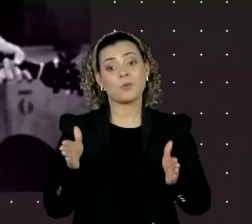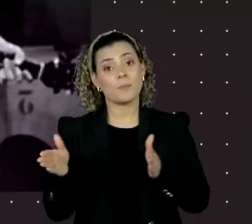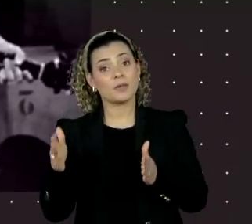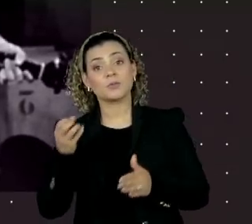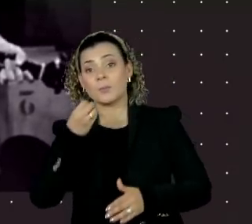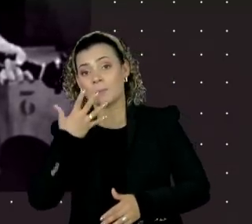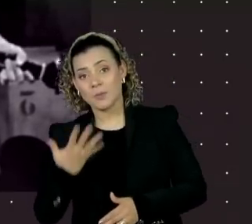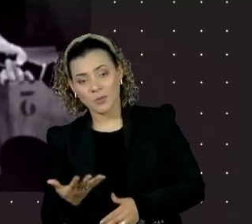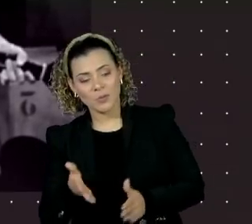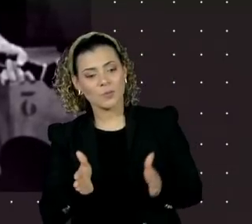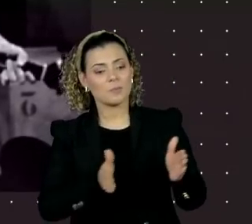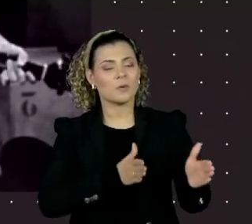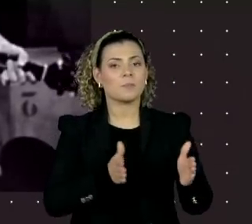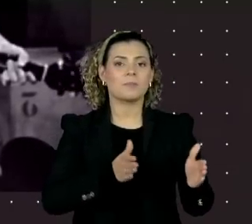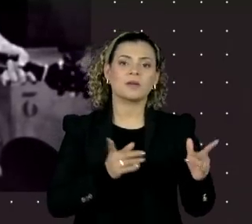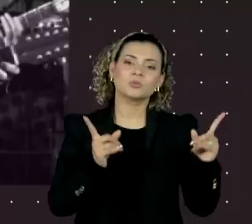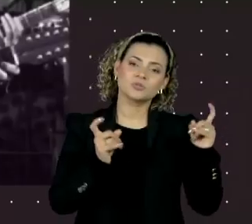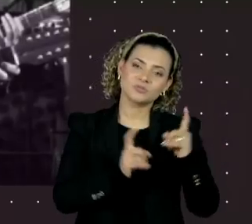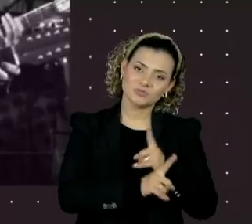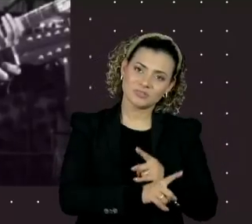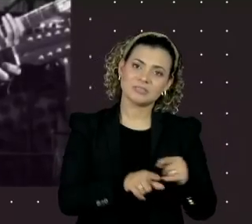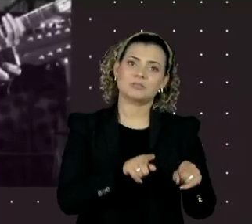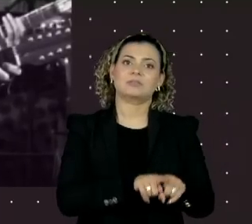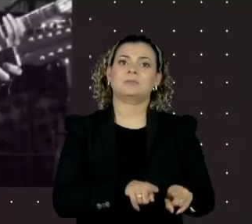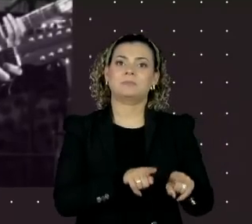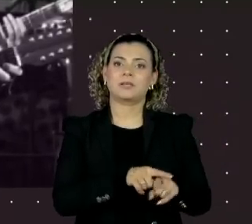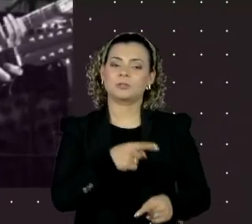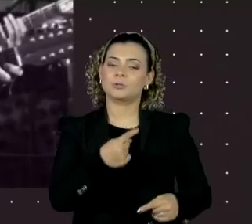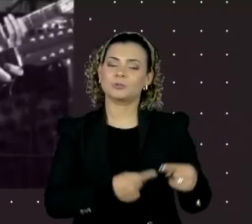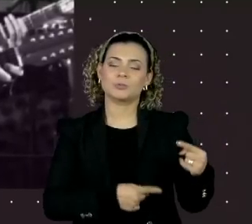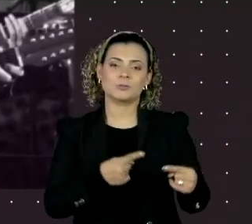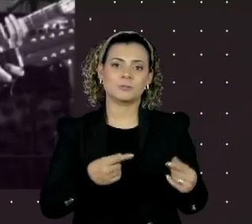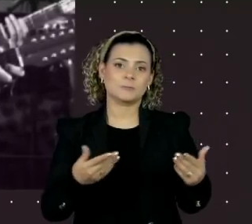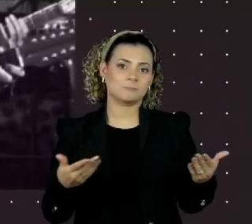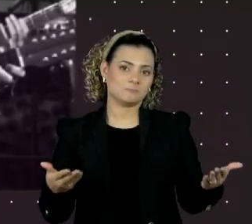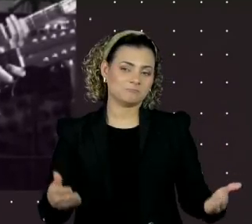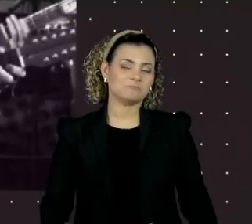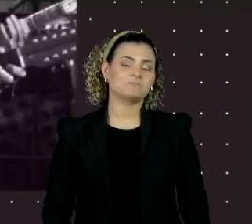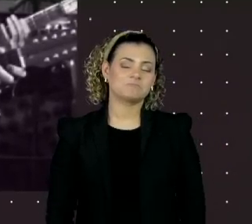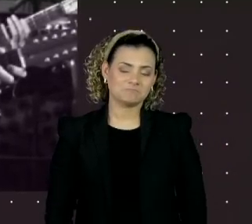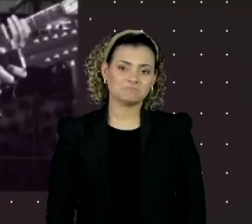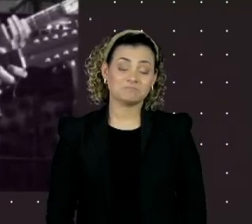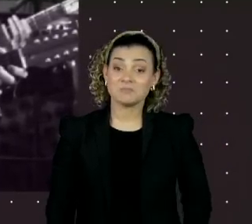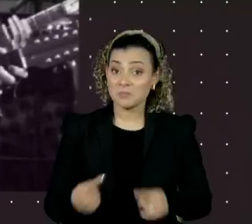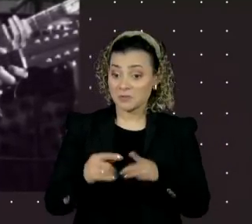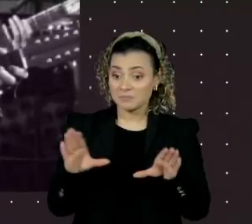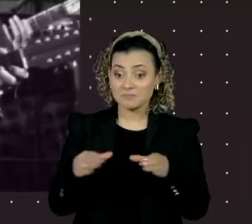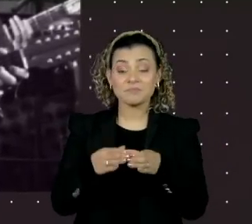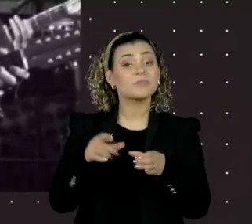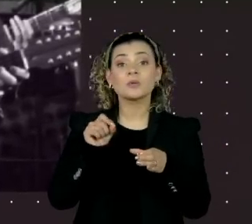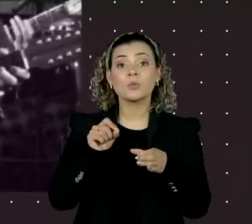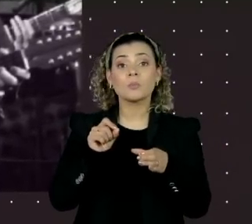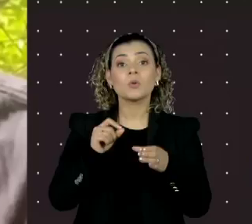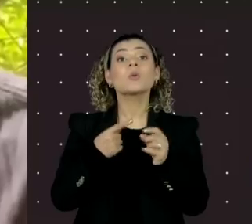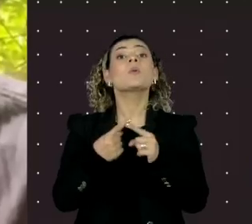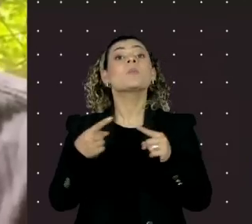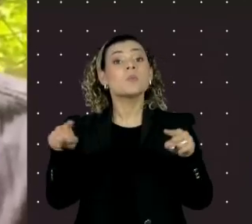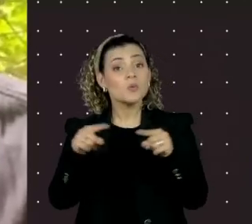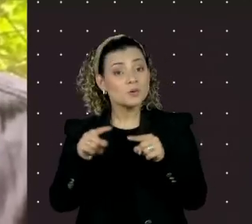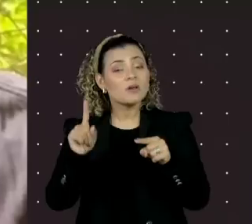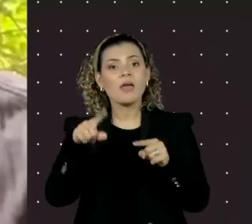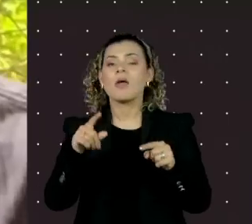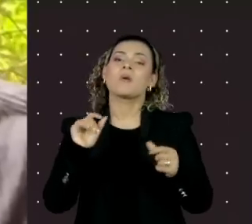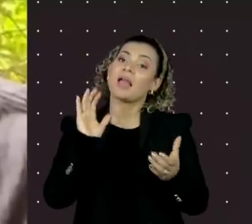bons e nos momentos ruins também de discussão, porque uma banda é um casamento a 7, né? Então,